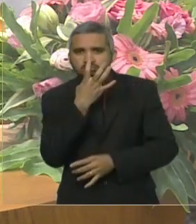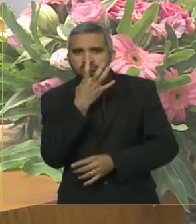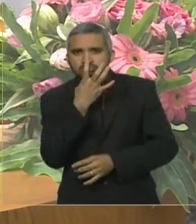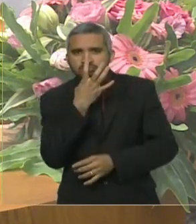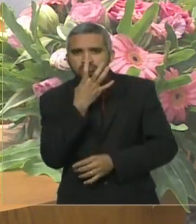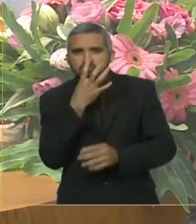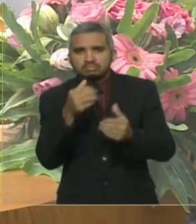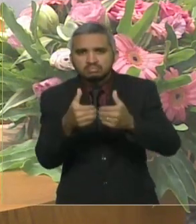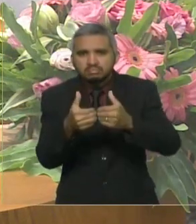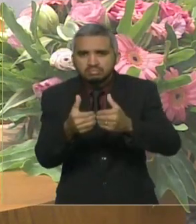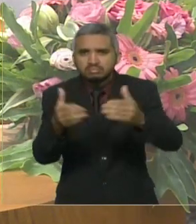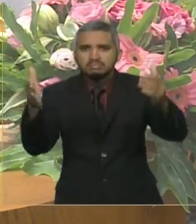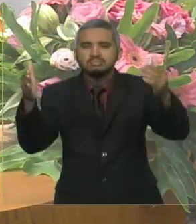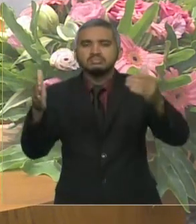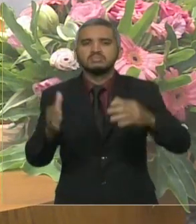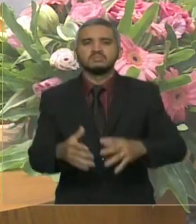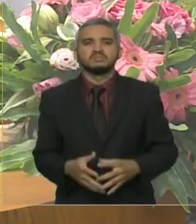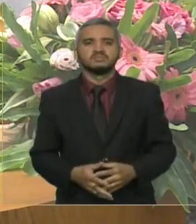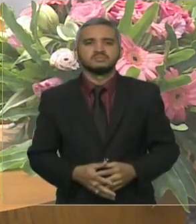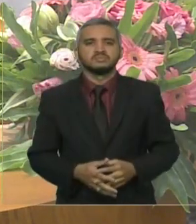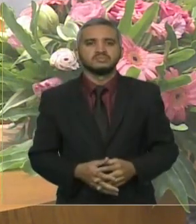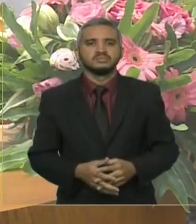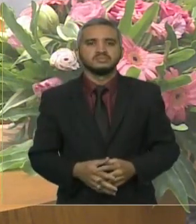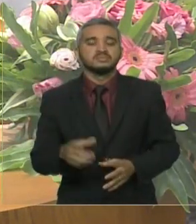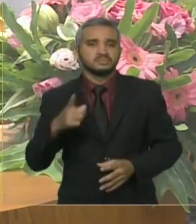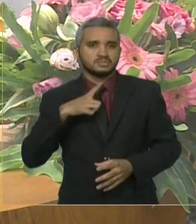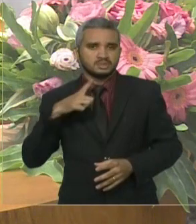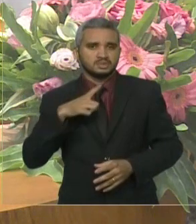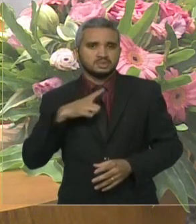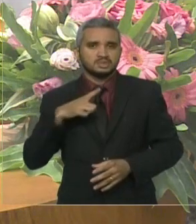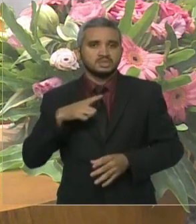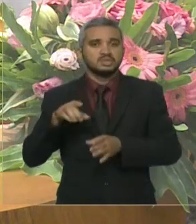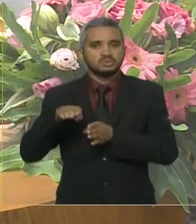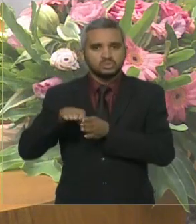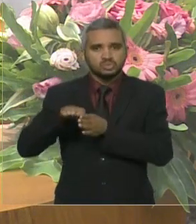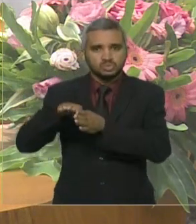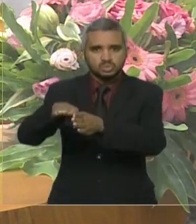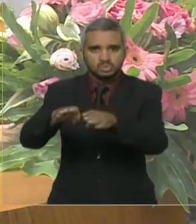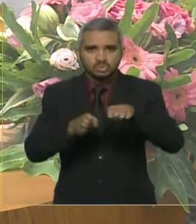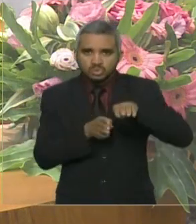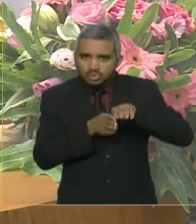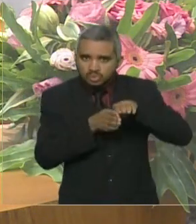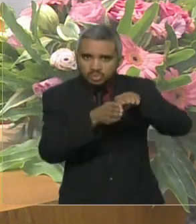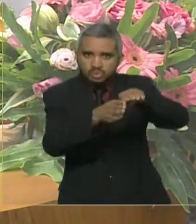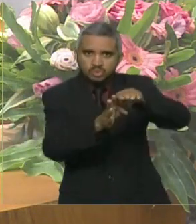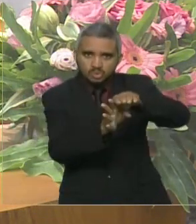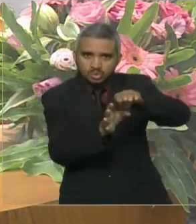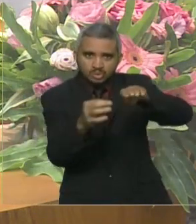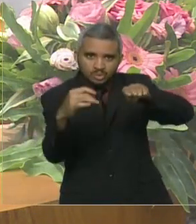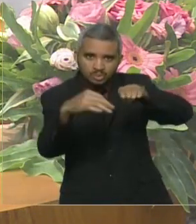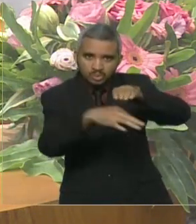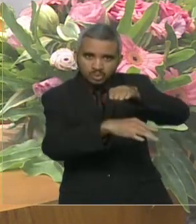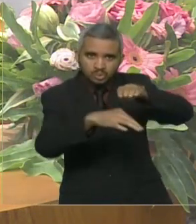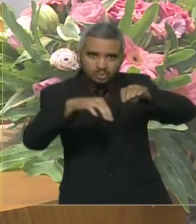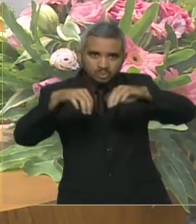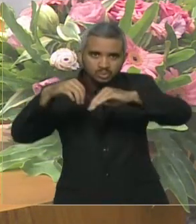a inauguração da drenagem, onde estivemos acompanhando ontem com o prefeito Eric,